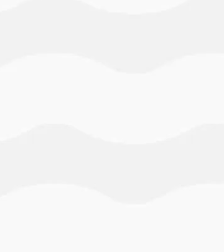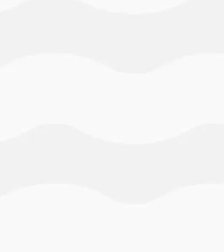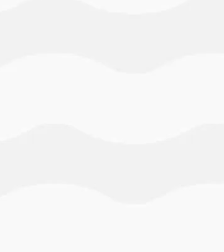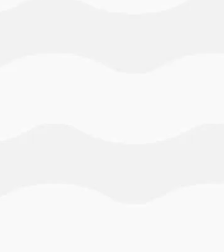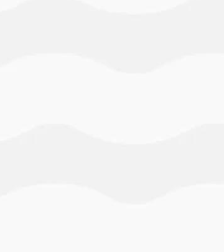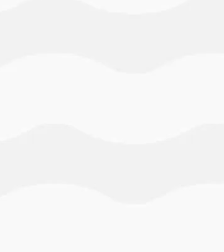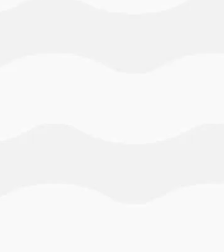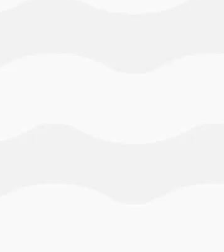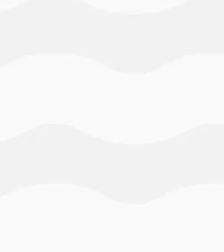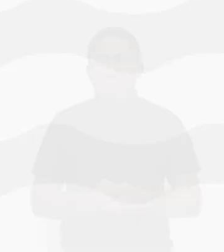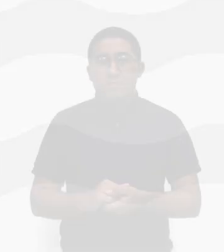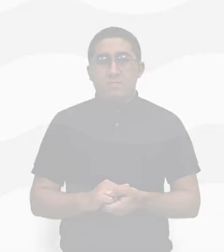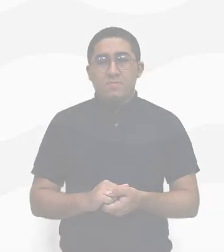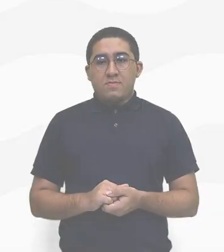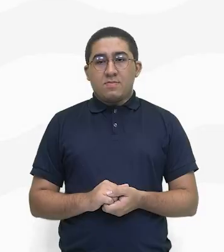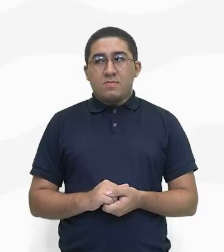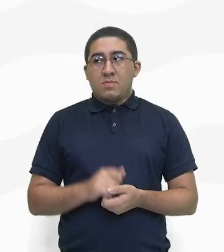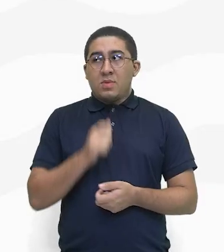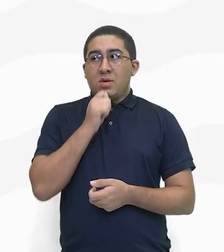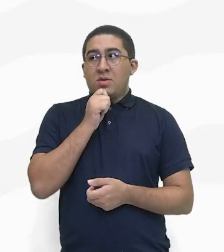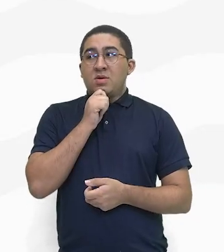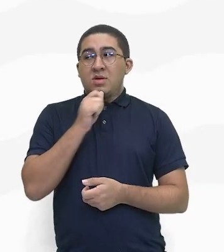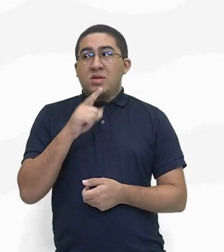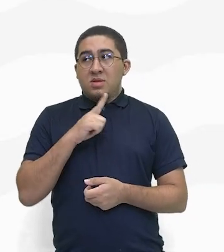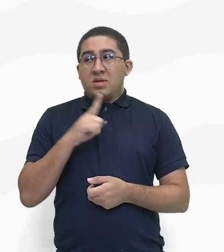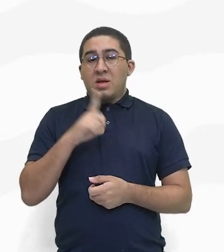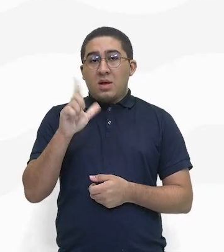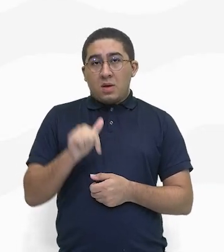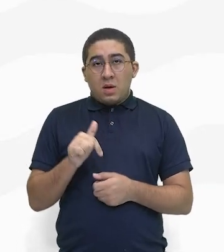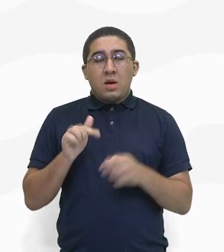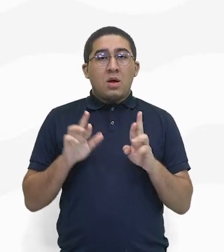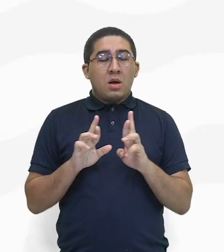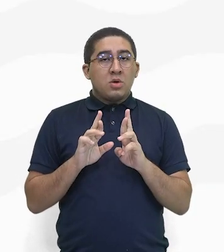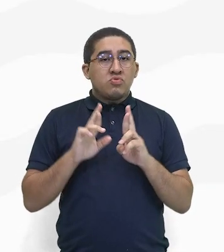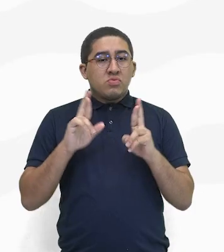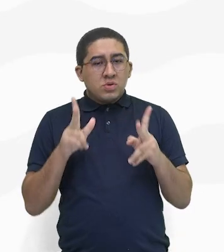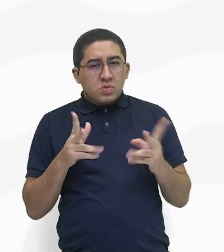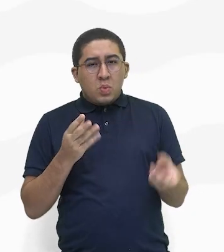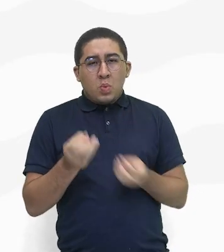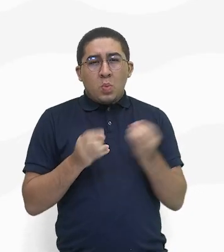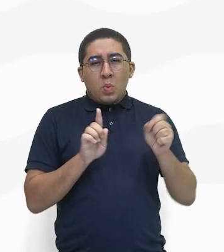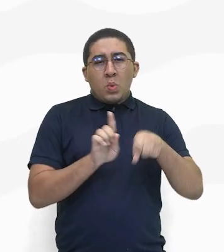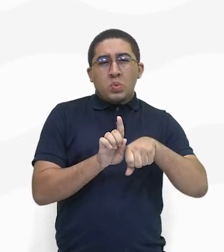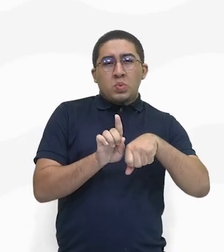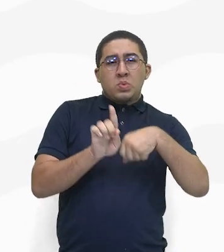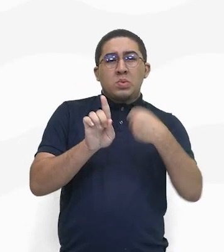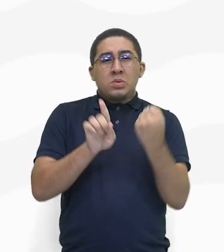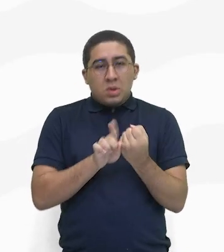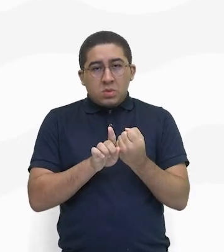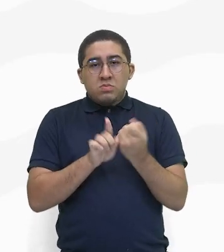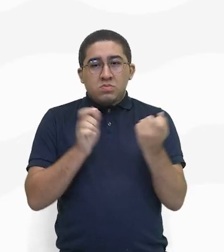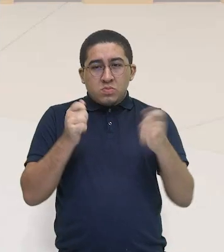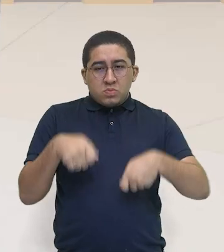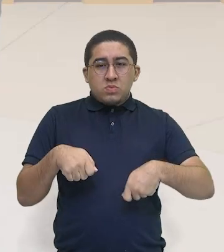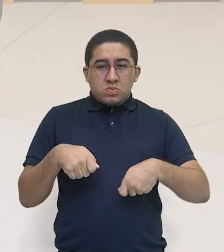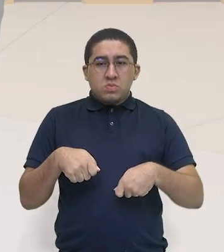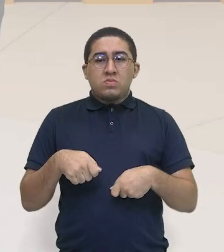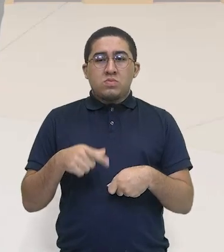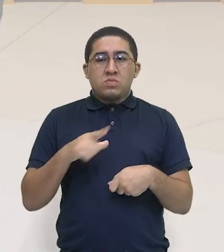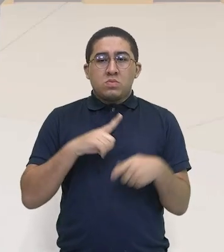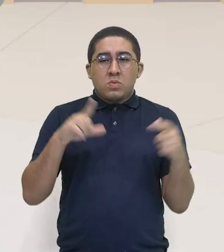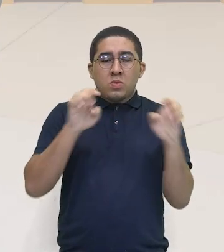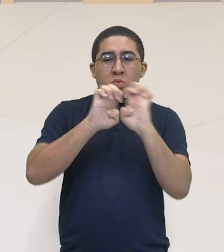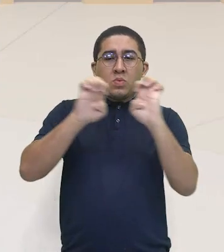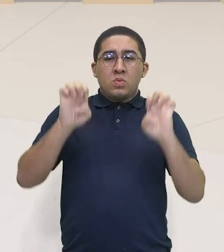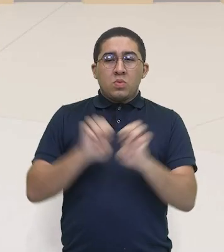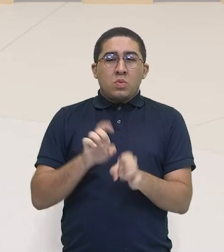se organiza, né, professor? Que é entre a sociedade mecânica e a orgânica. Como é que funciona isso, É verdade mesmo, mestre. Vamos ver como é que funciona, gente? Olha só,